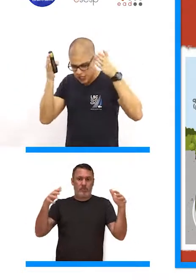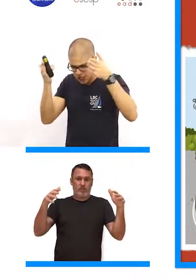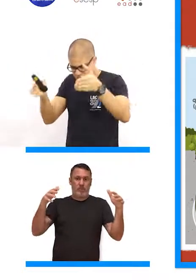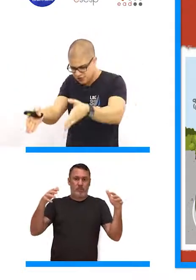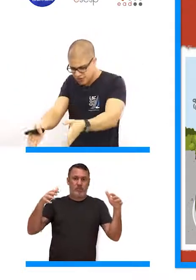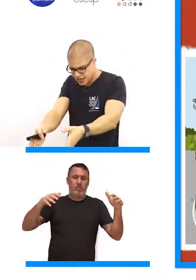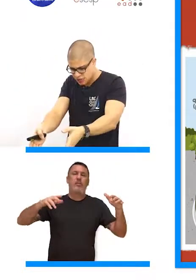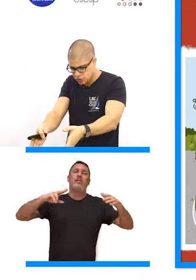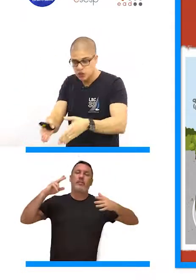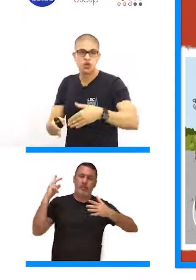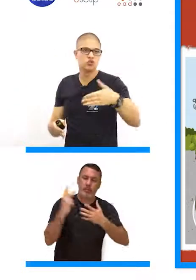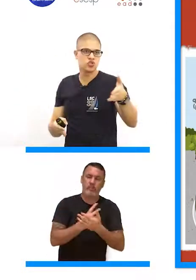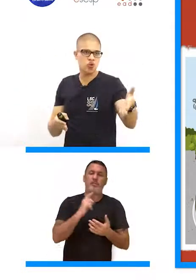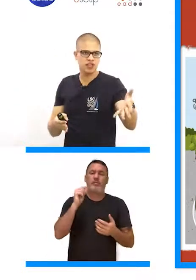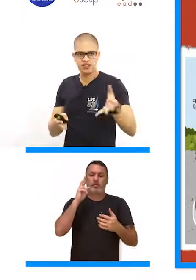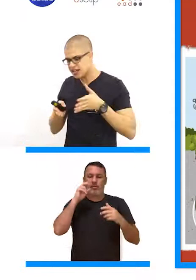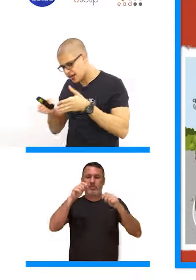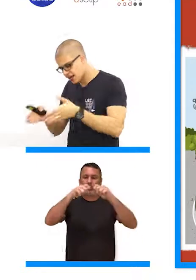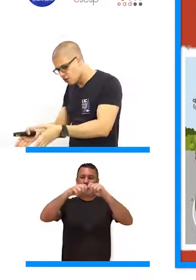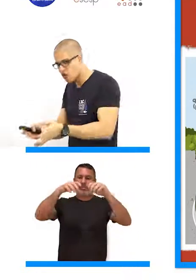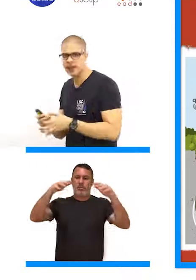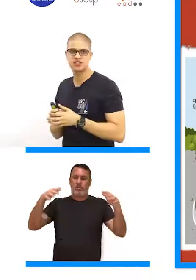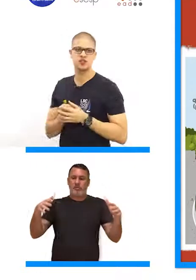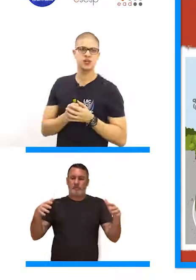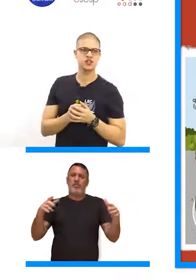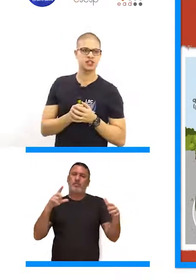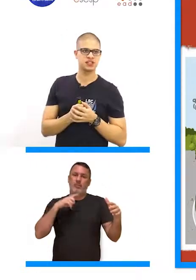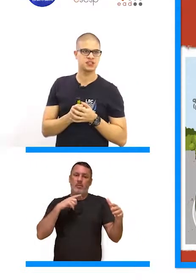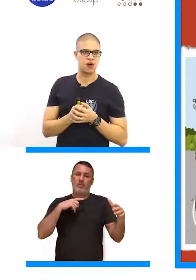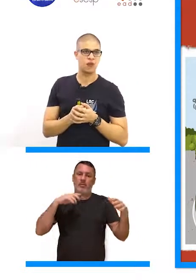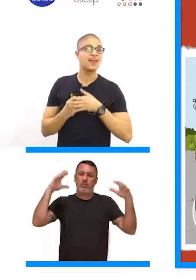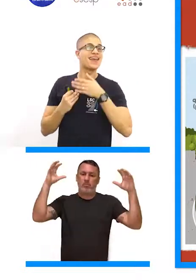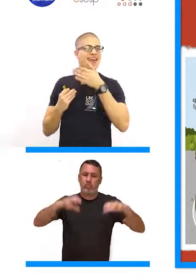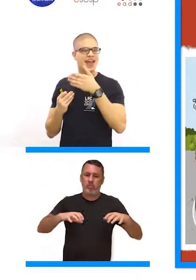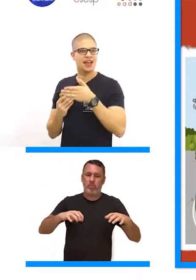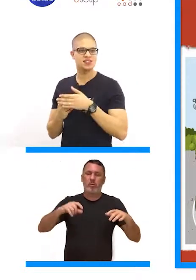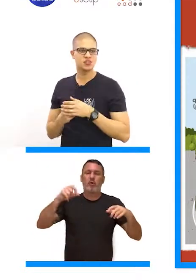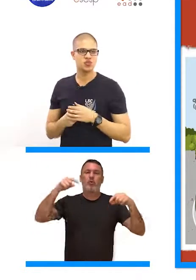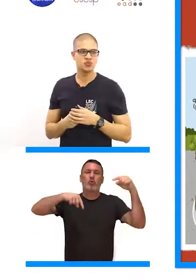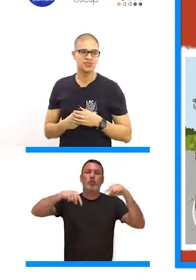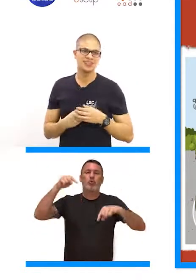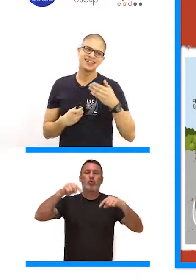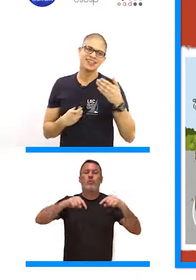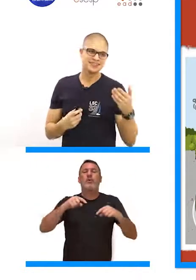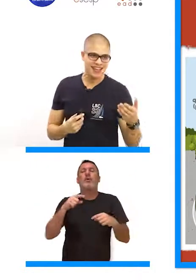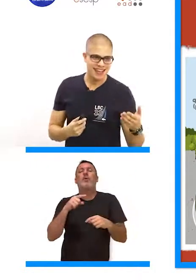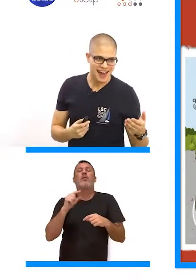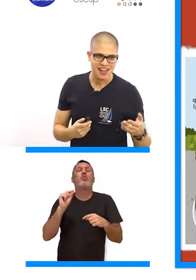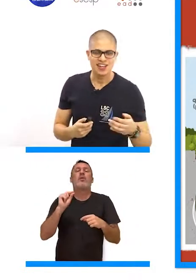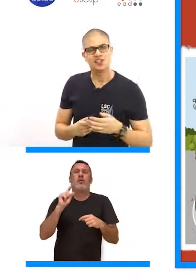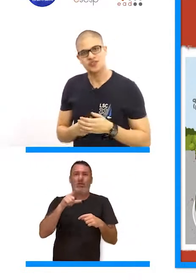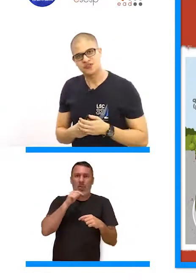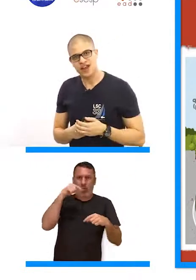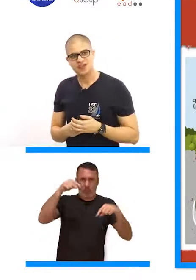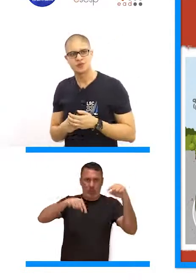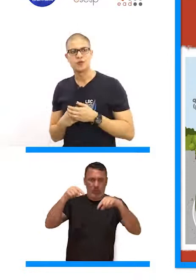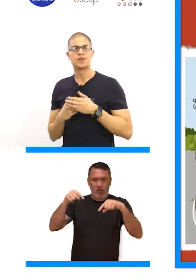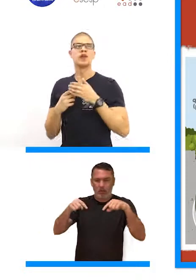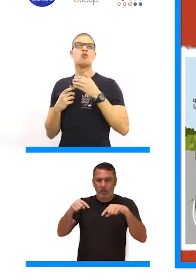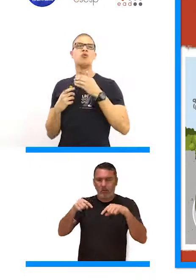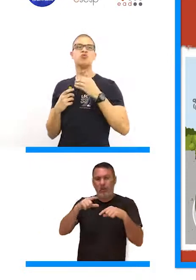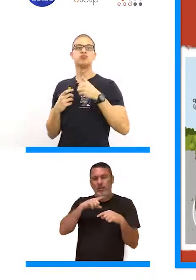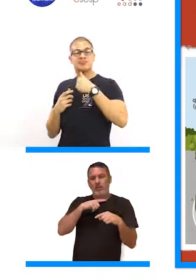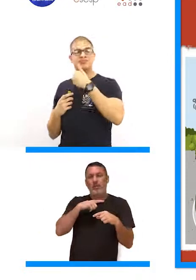nebulosidade e, de fato, o seu condensar, a ocorrência de precipitação. Essa chuva terá, de